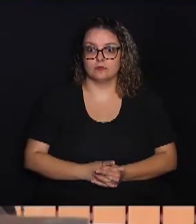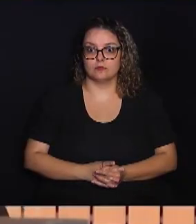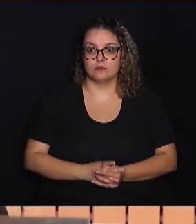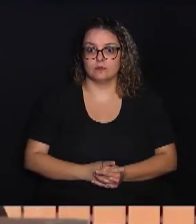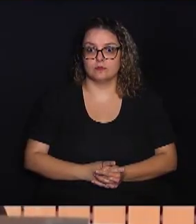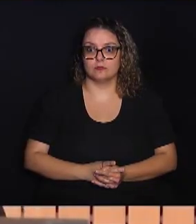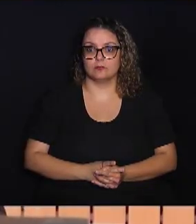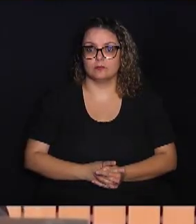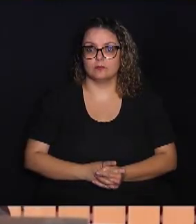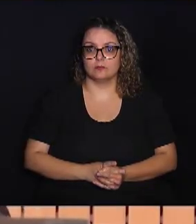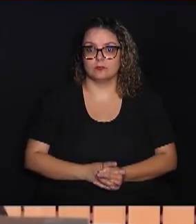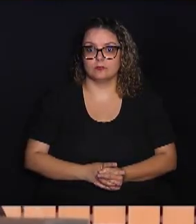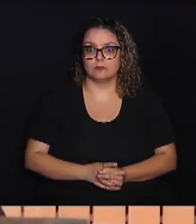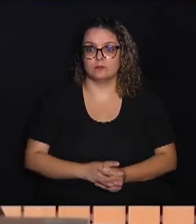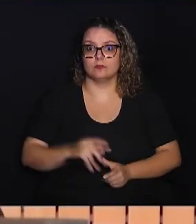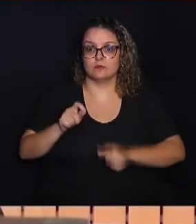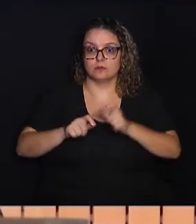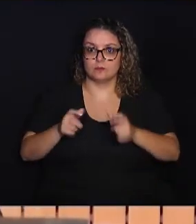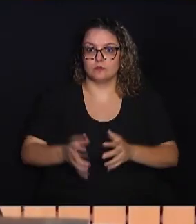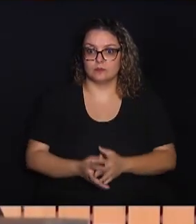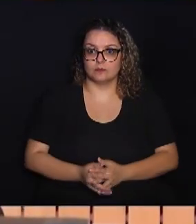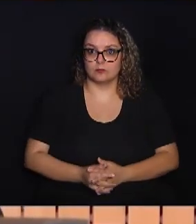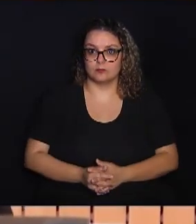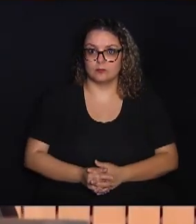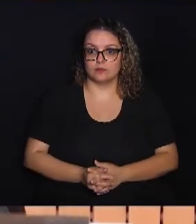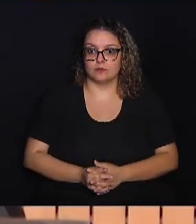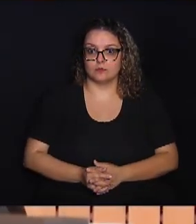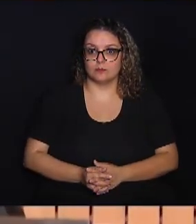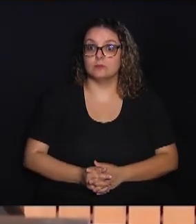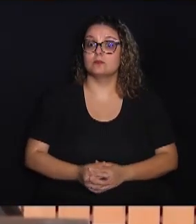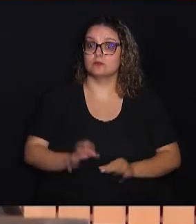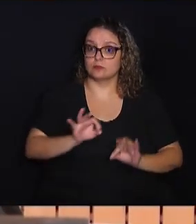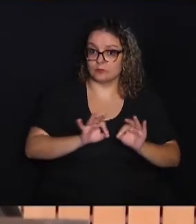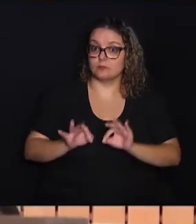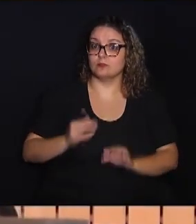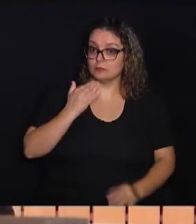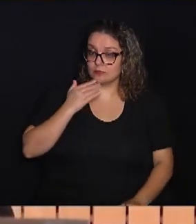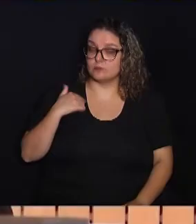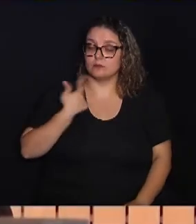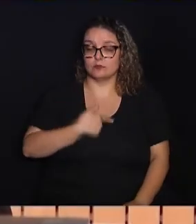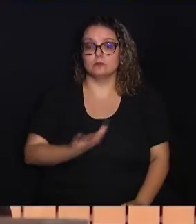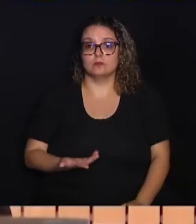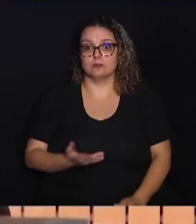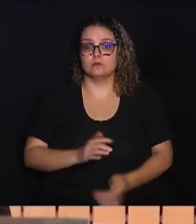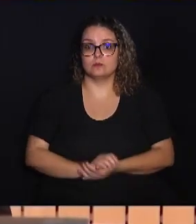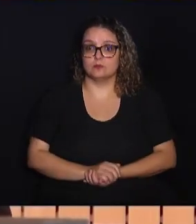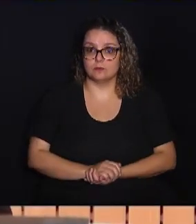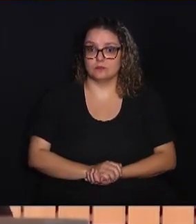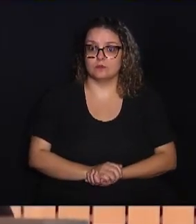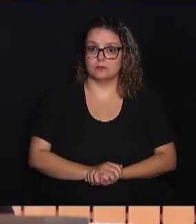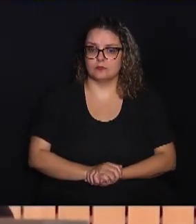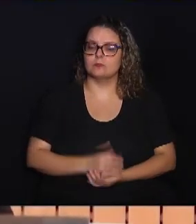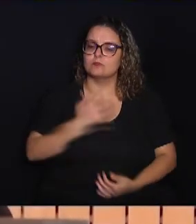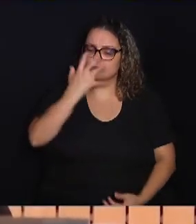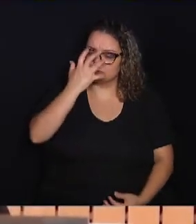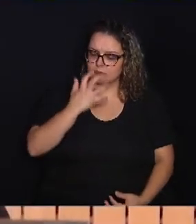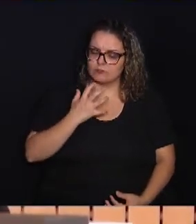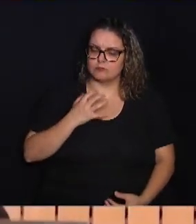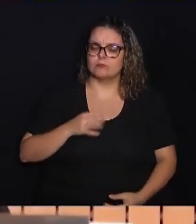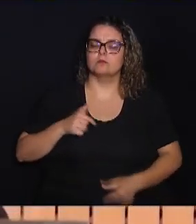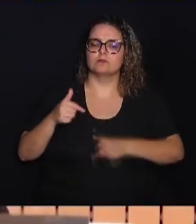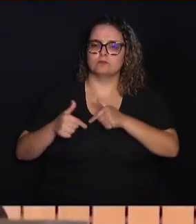as as pessoas que a população organizada demanda a gente muita serenidade quero